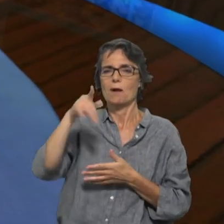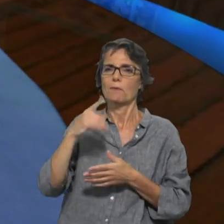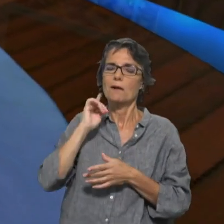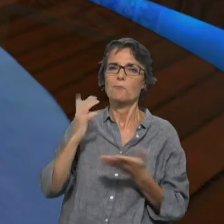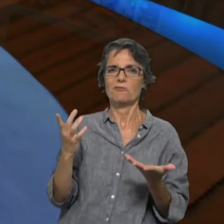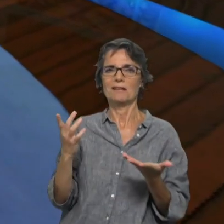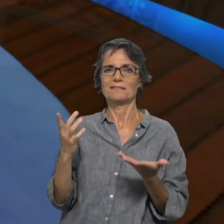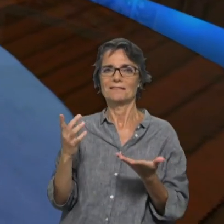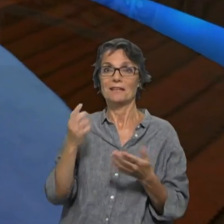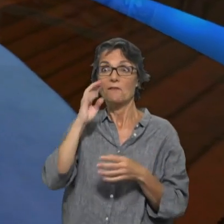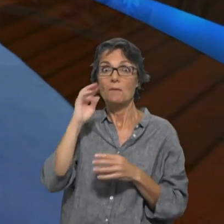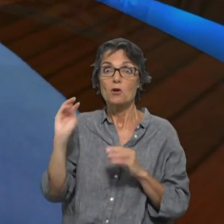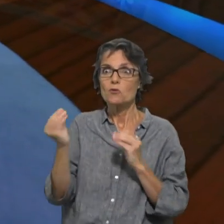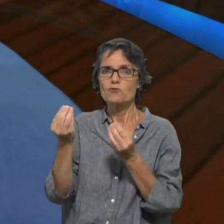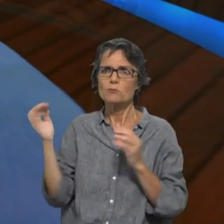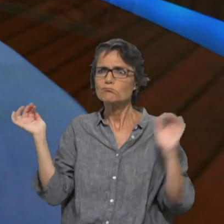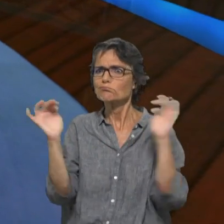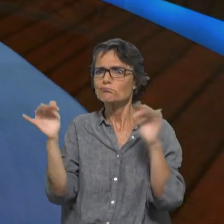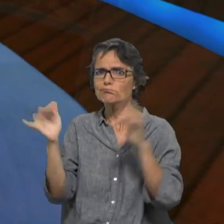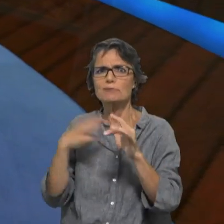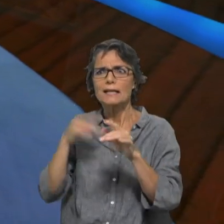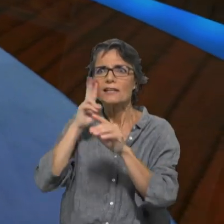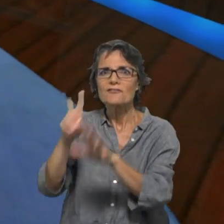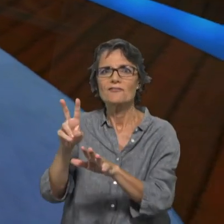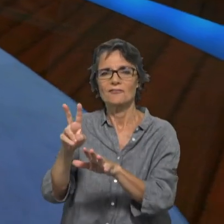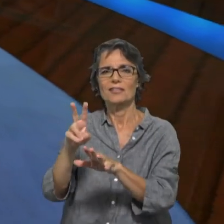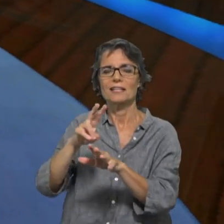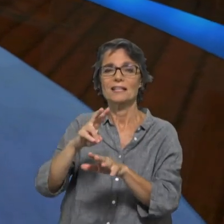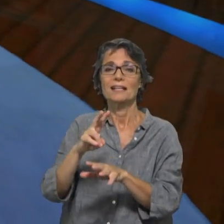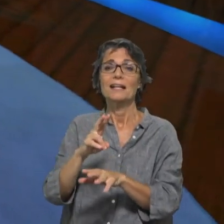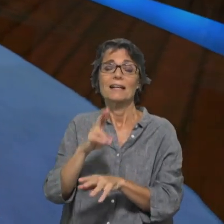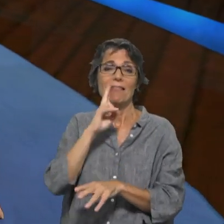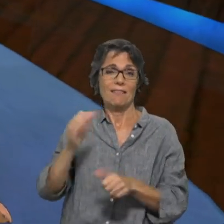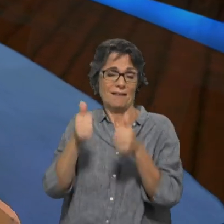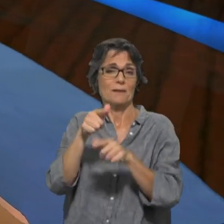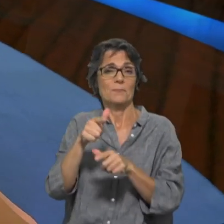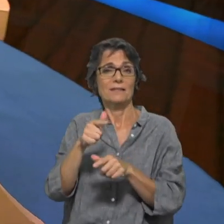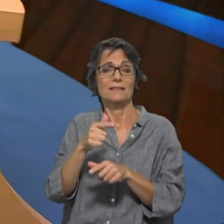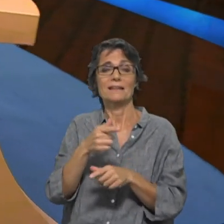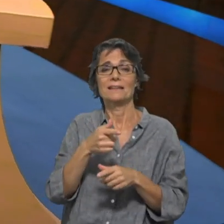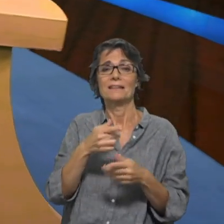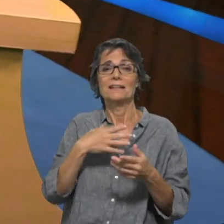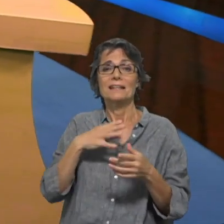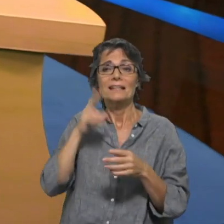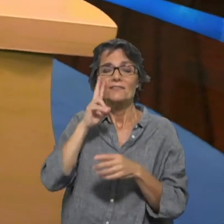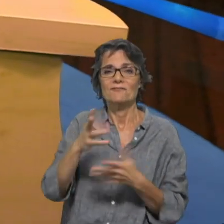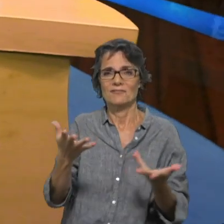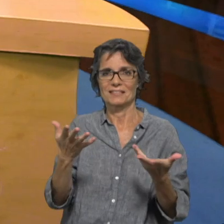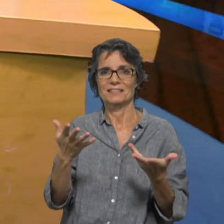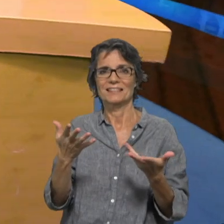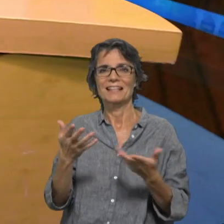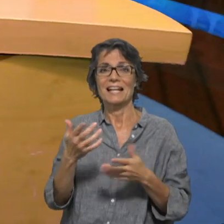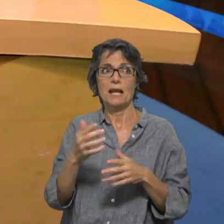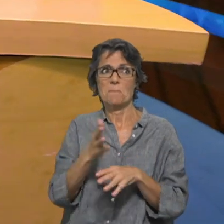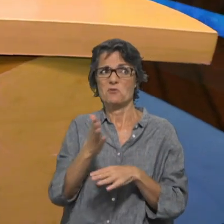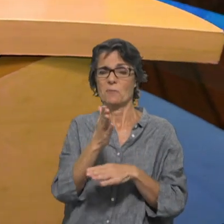acontecer. São esperadas 700 mil pessoas em Dili, a capital, para acompanhar a visita do Papa, é mais ou menos metade de toda a